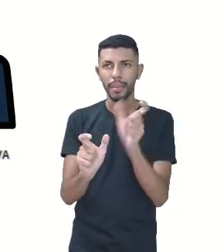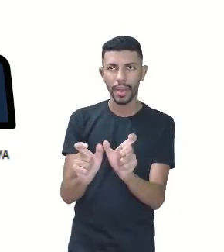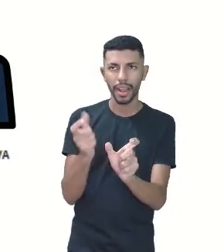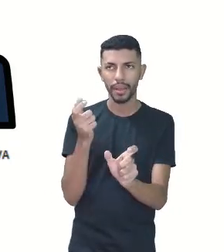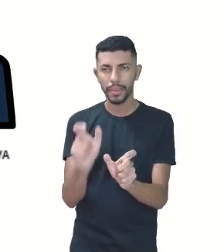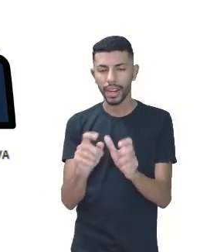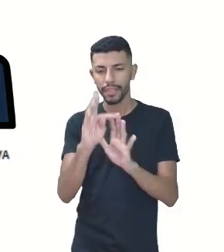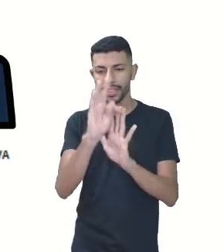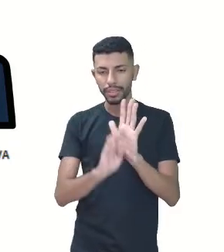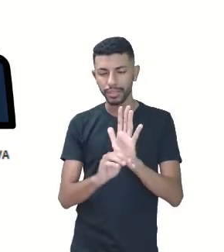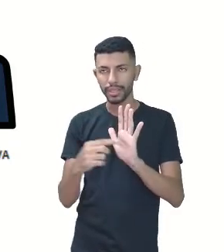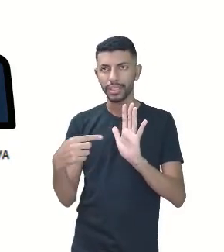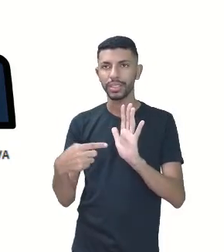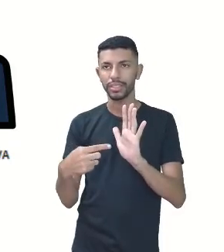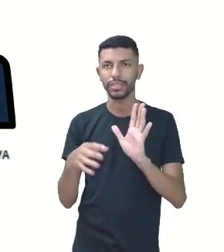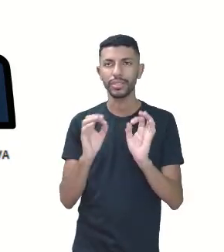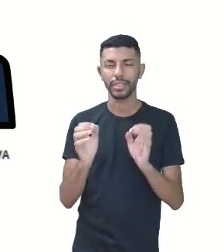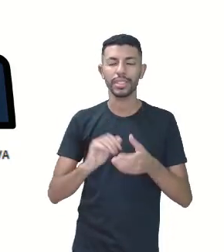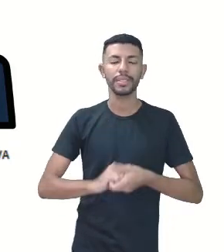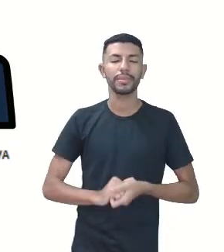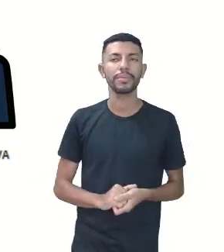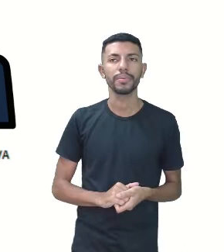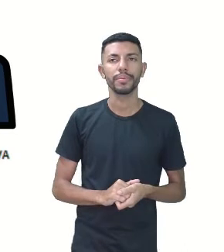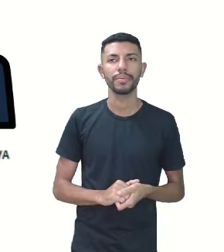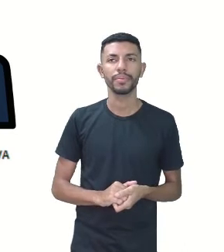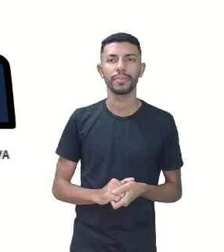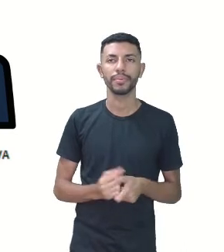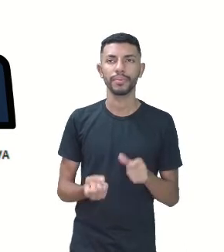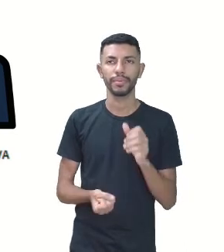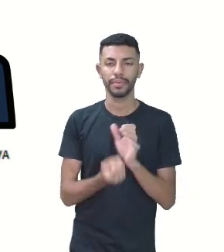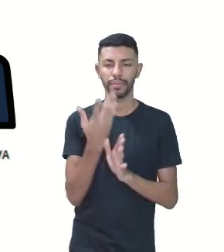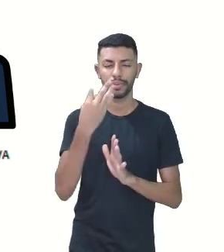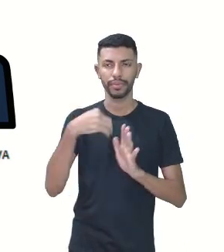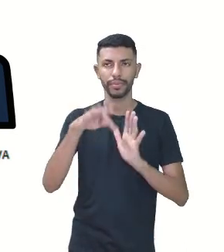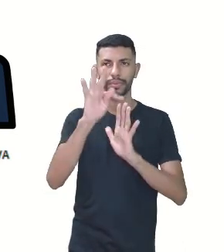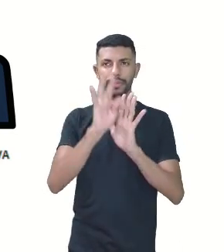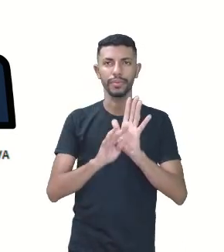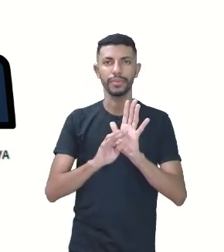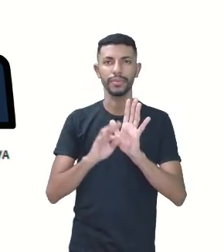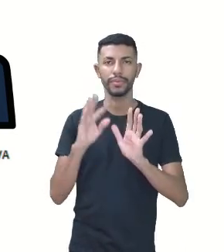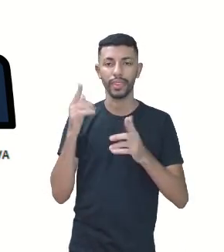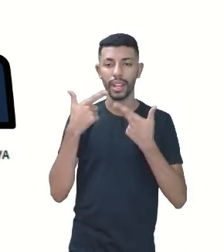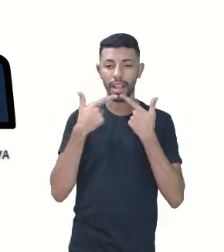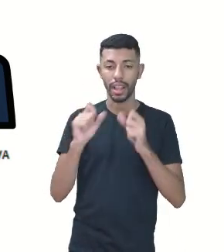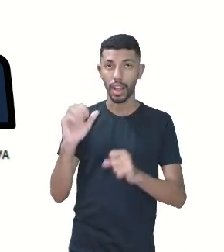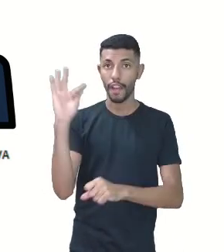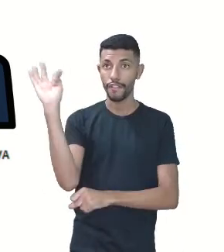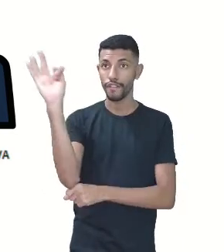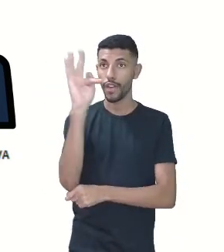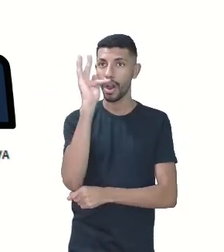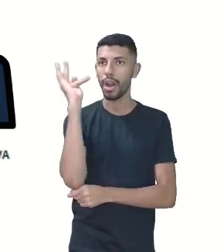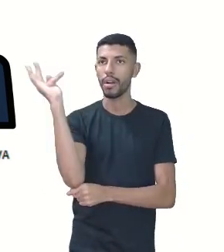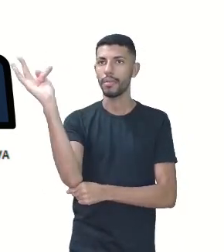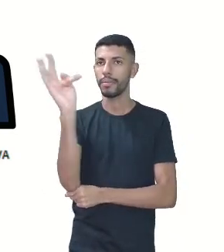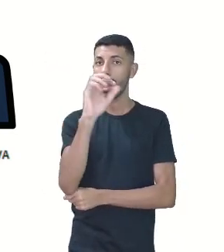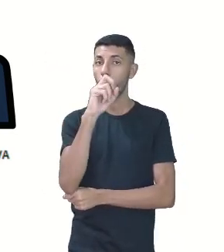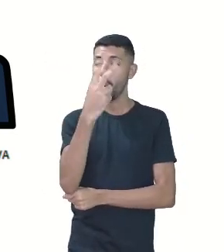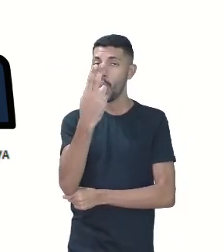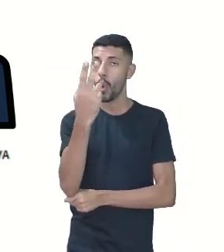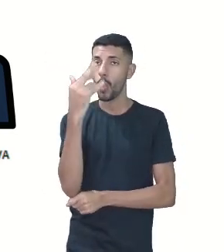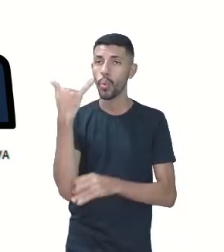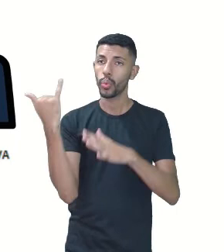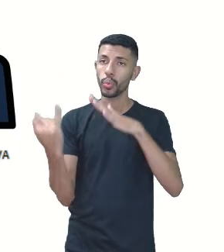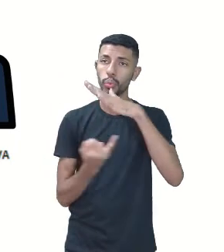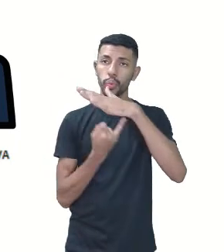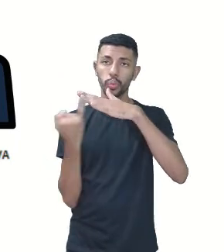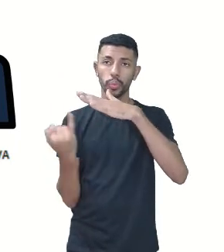palavra ou expressão presentes no texto. Produzir um texto na linguagem formal ou